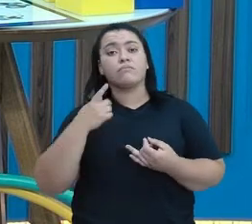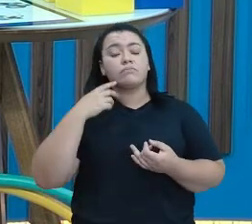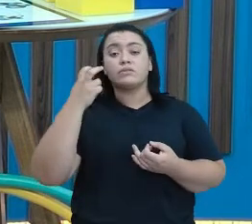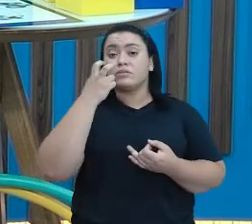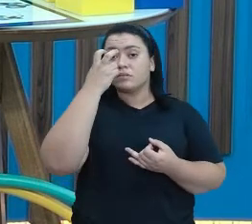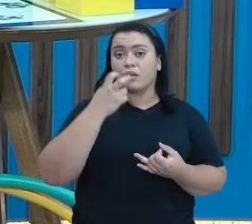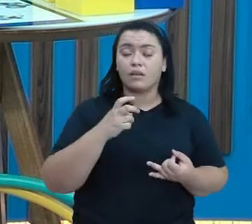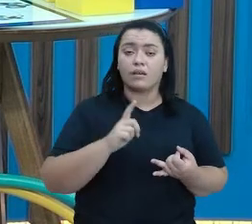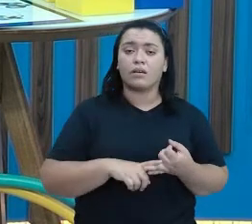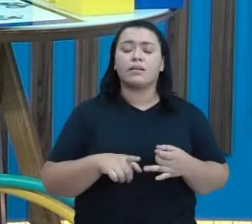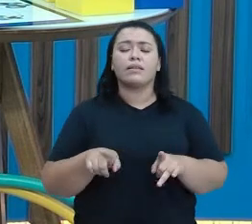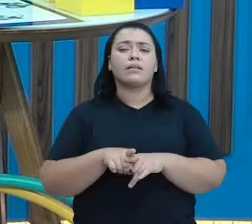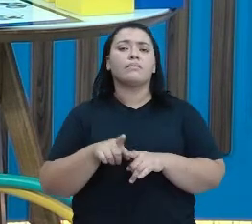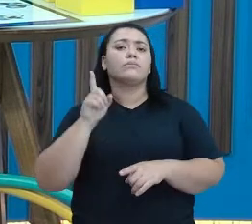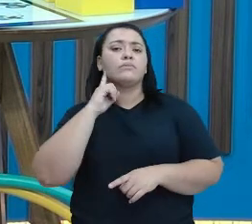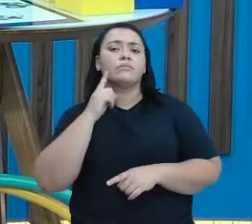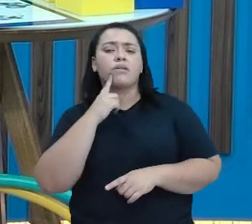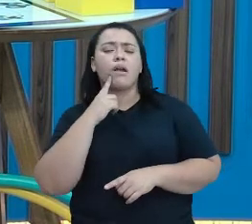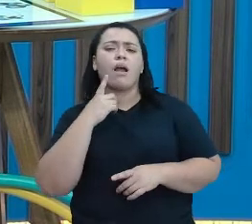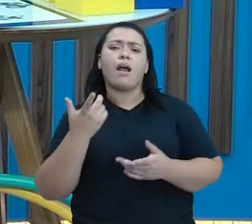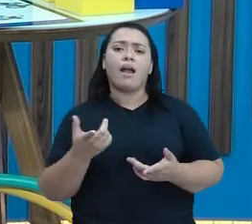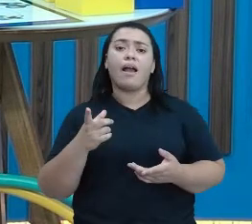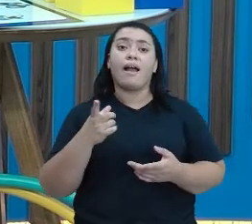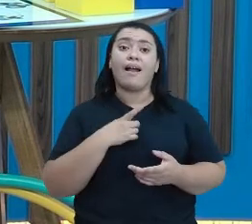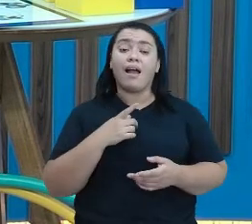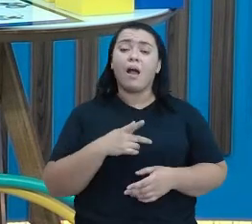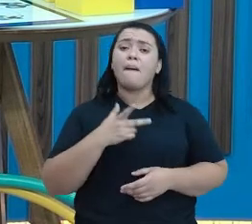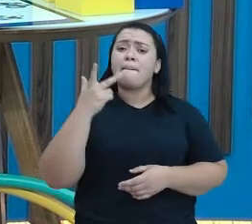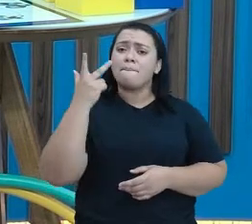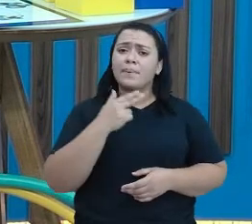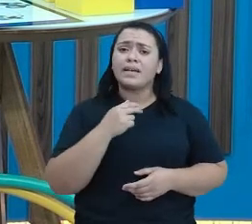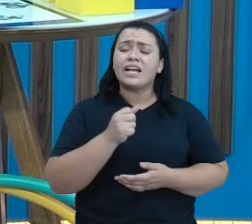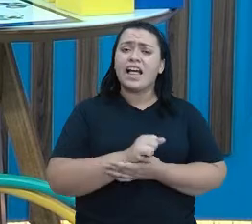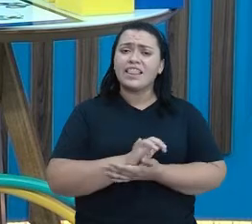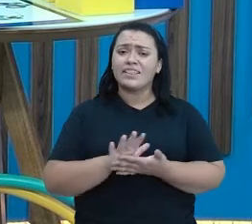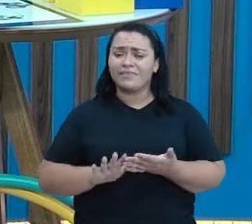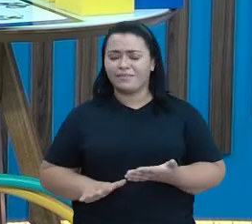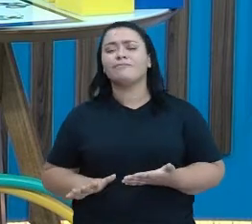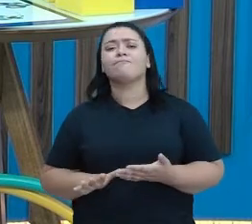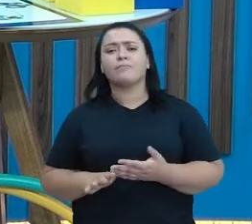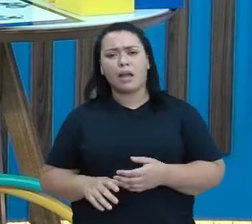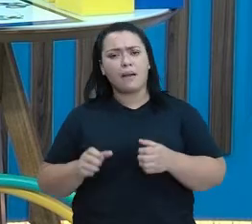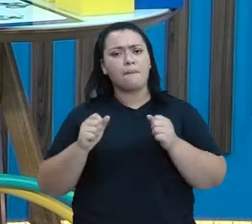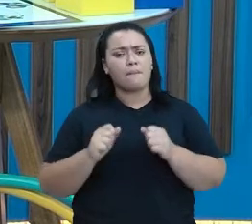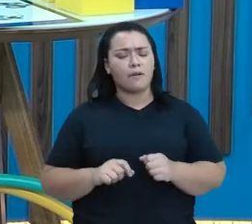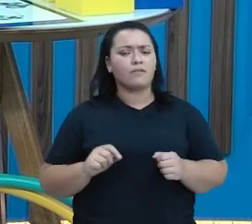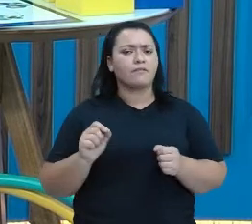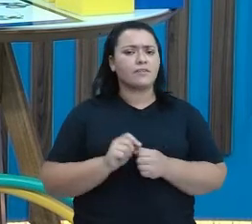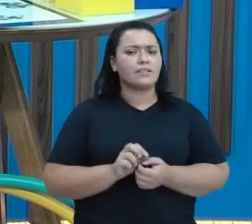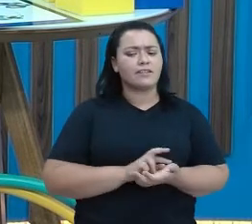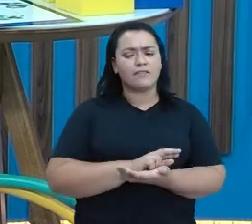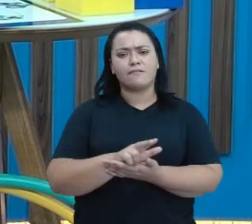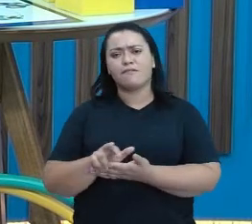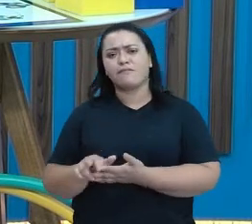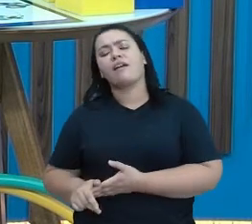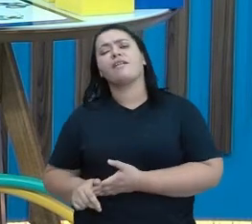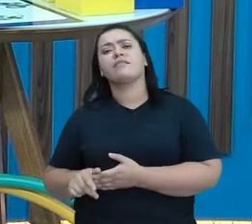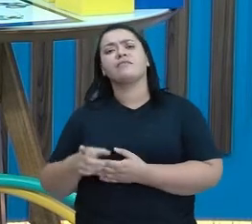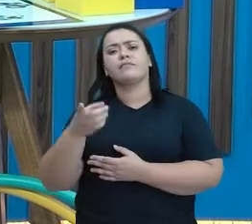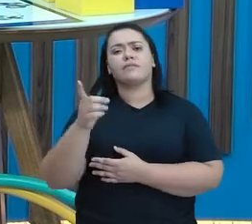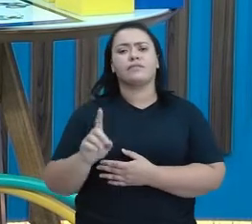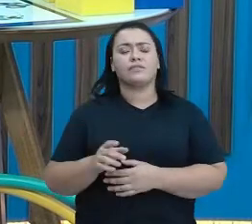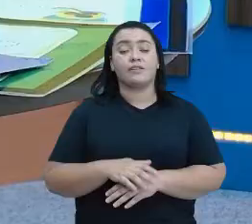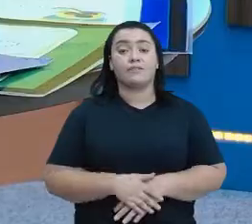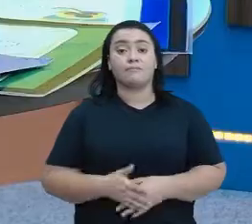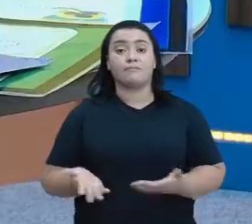deficiência auditiva. Enfim, uma mesma atividade a gente pode usar para mais diversas deficiências. Eu